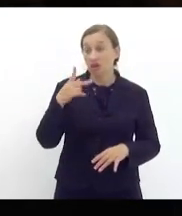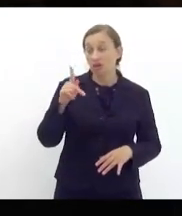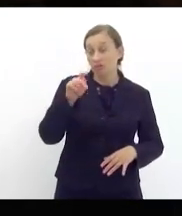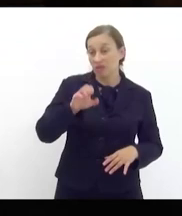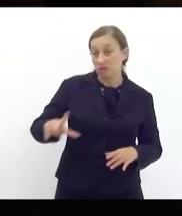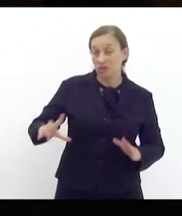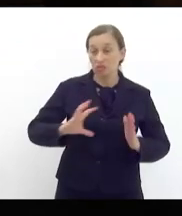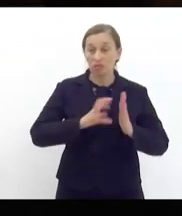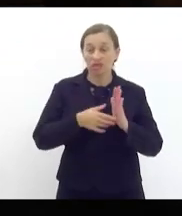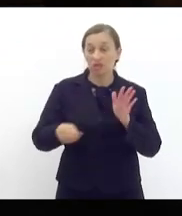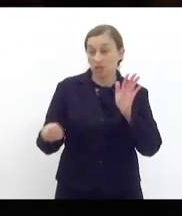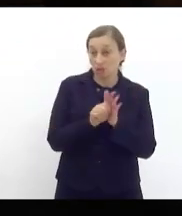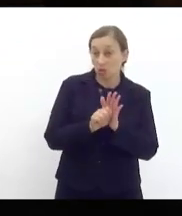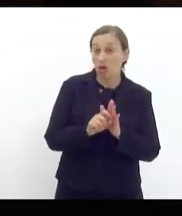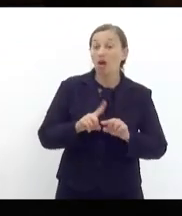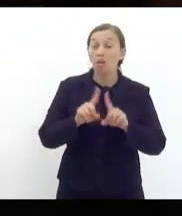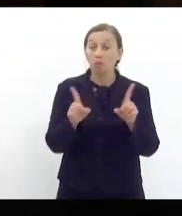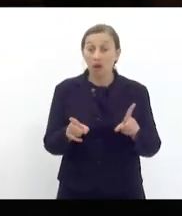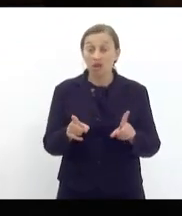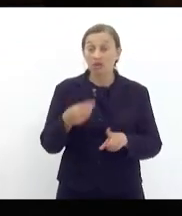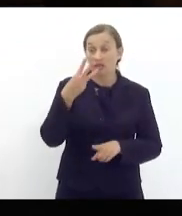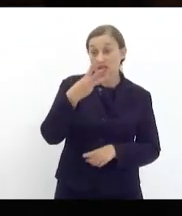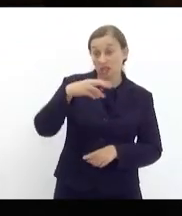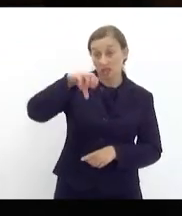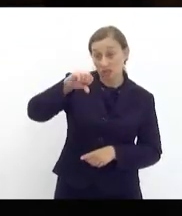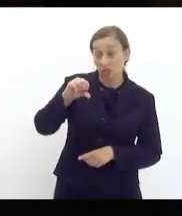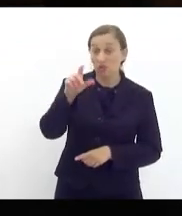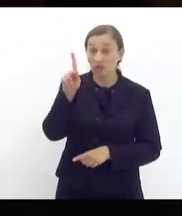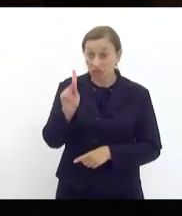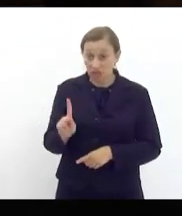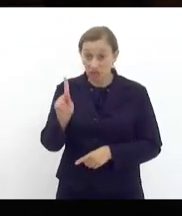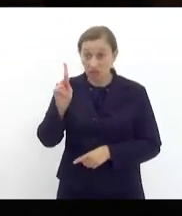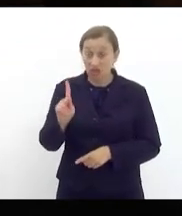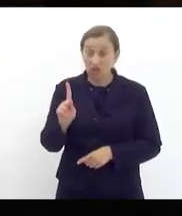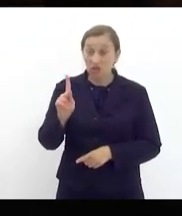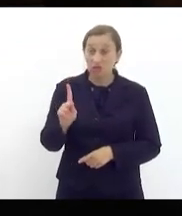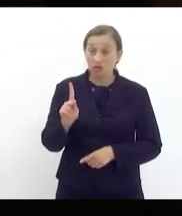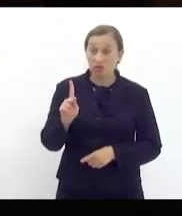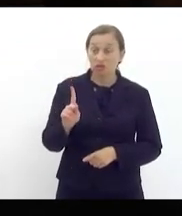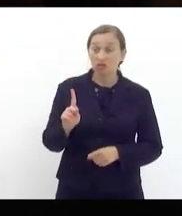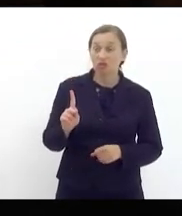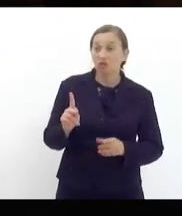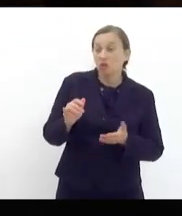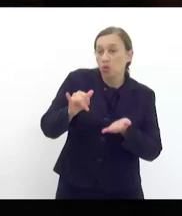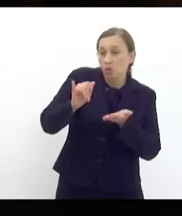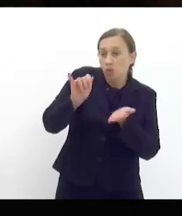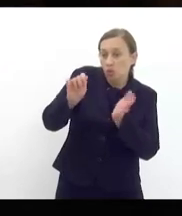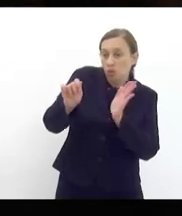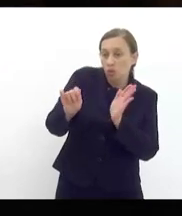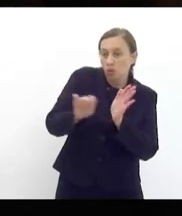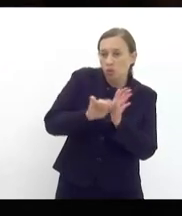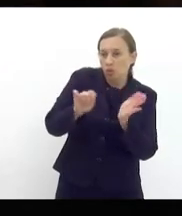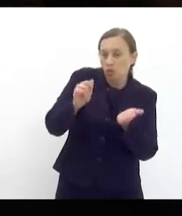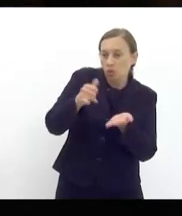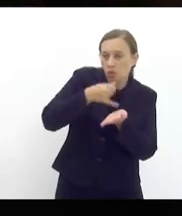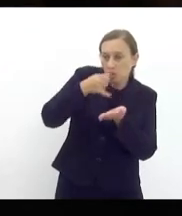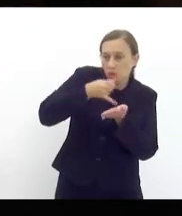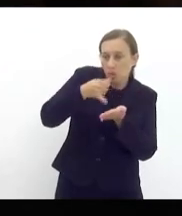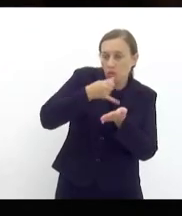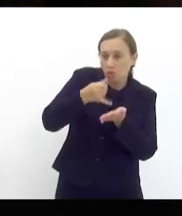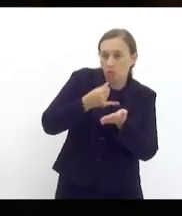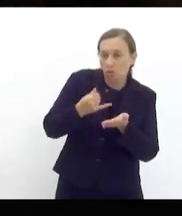partido da droga mas foram 39 quilos de cocaína que foram encontrados na comitiva do presidente